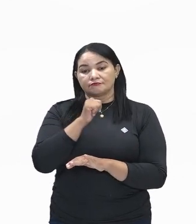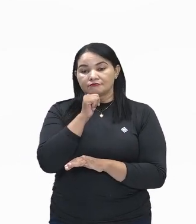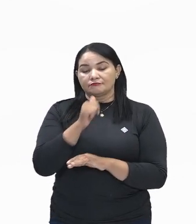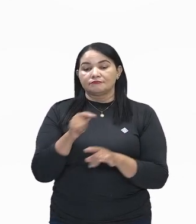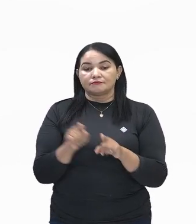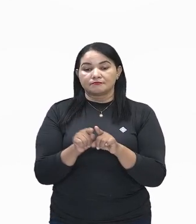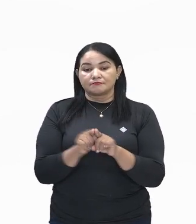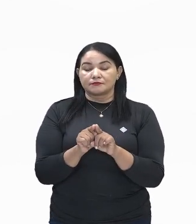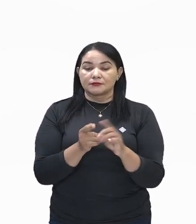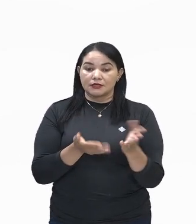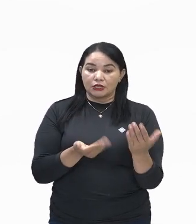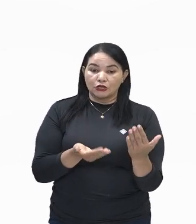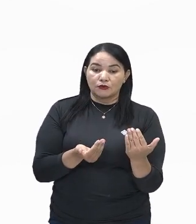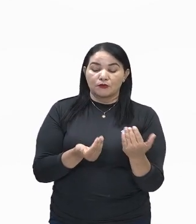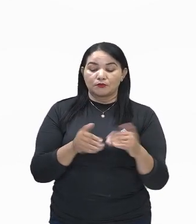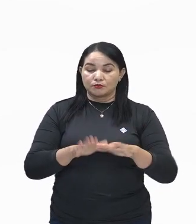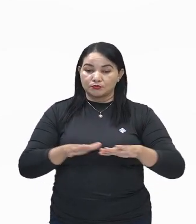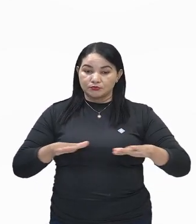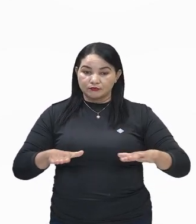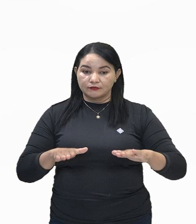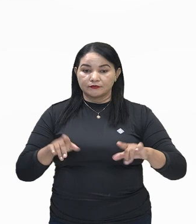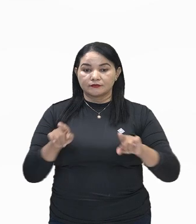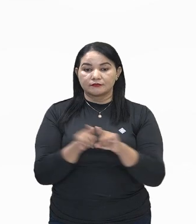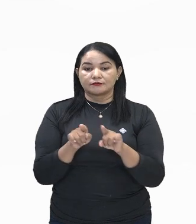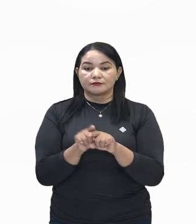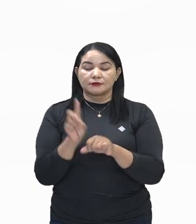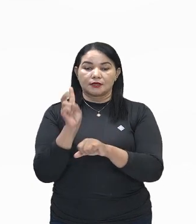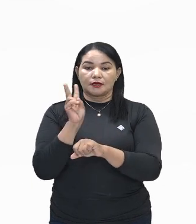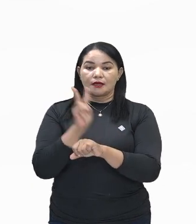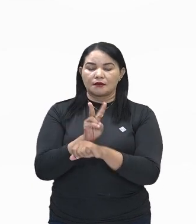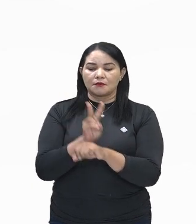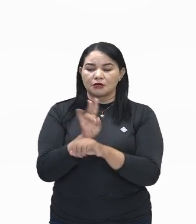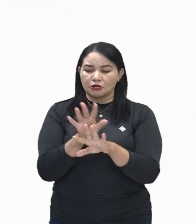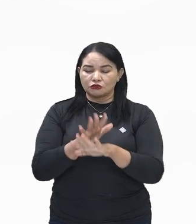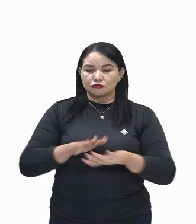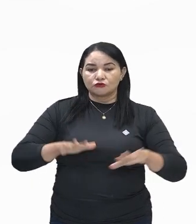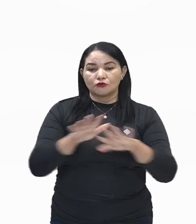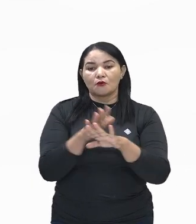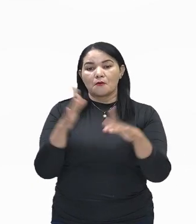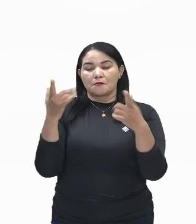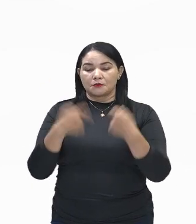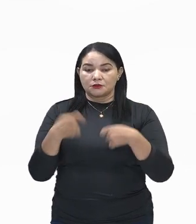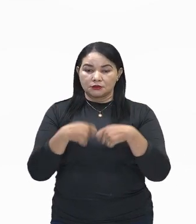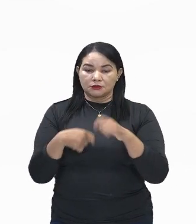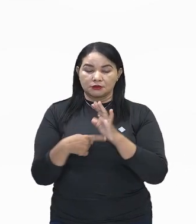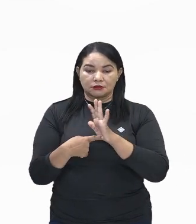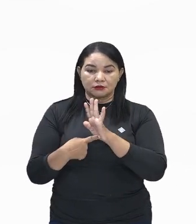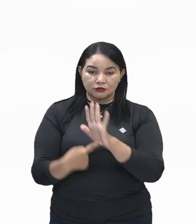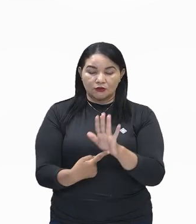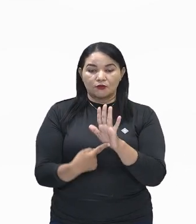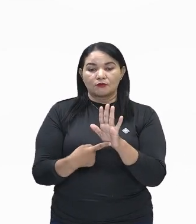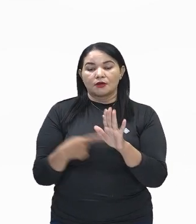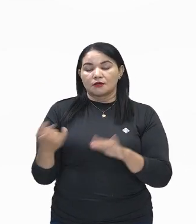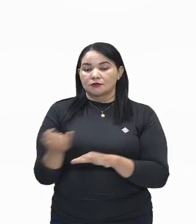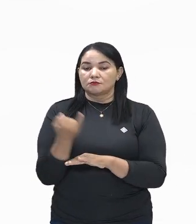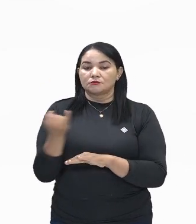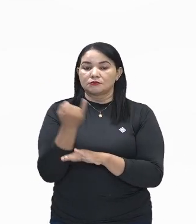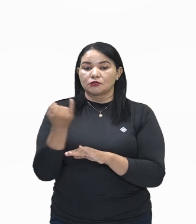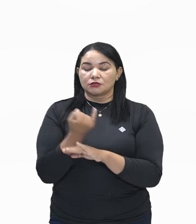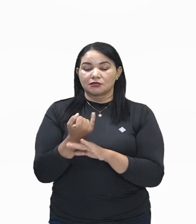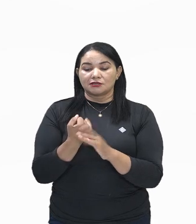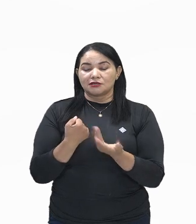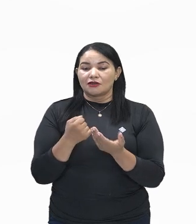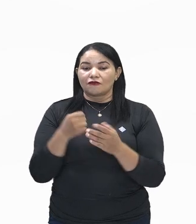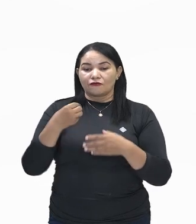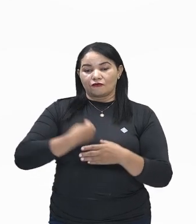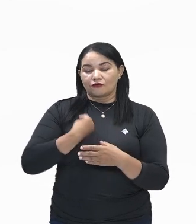adolescência, e da assistência a todos aqueles que estão desamparados, né, que por algum motivo na sociedade,